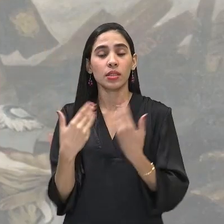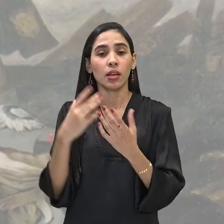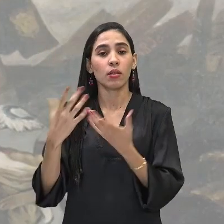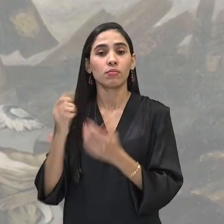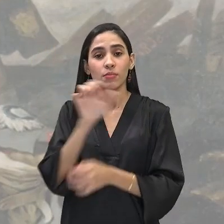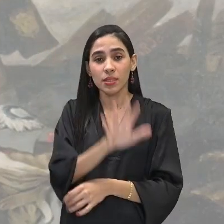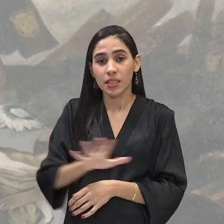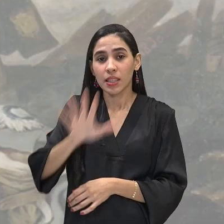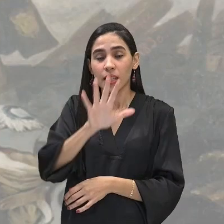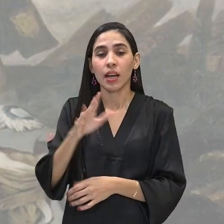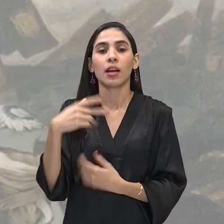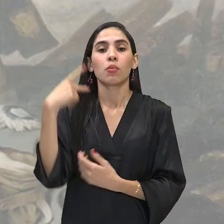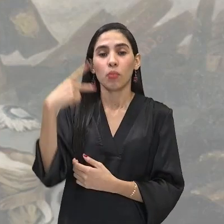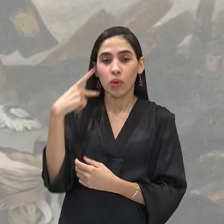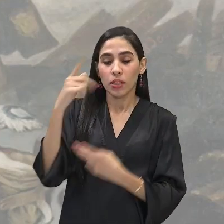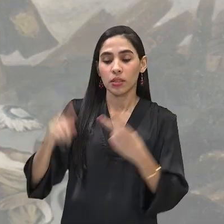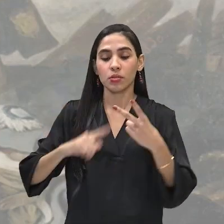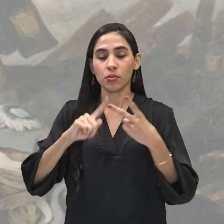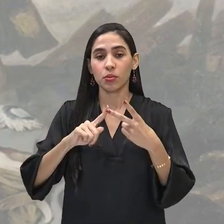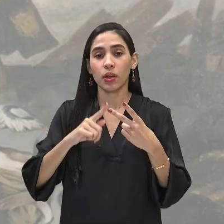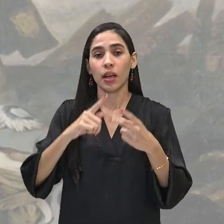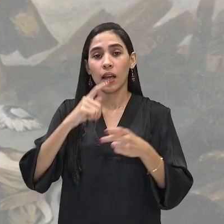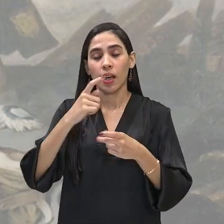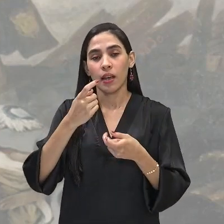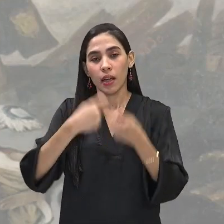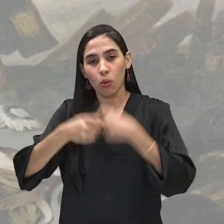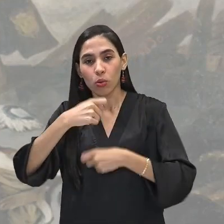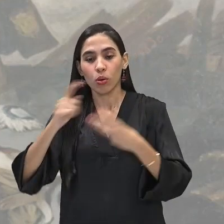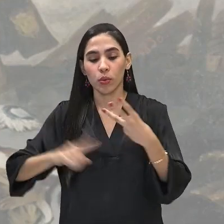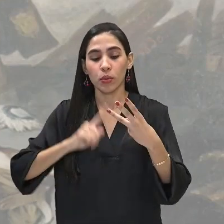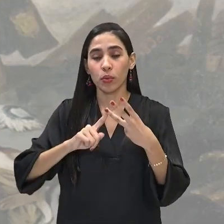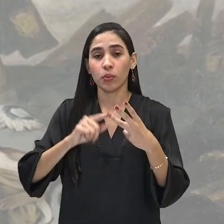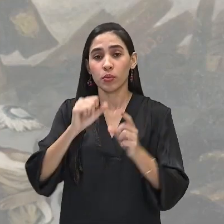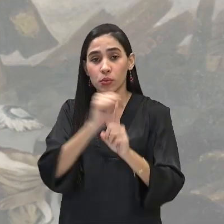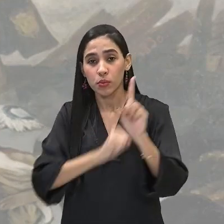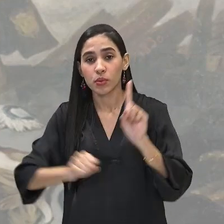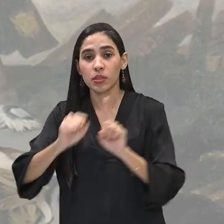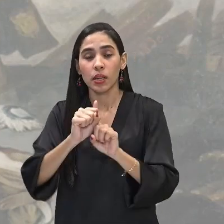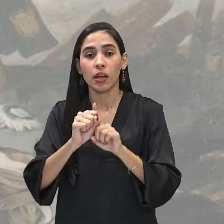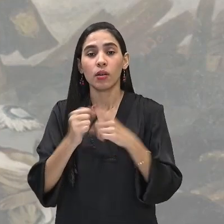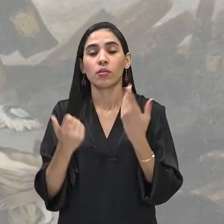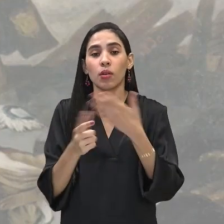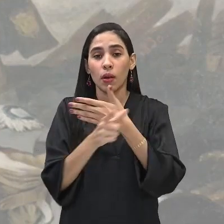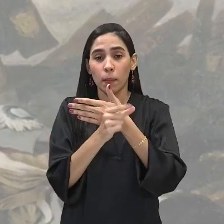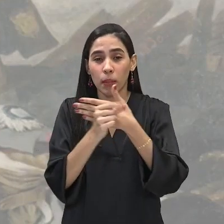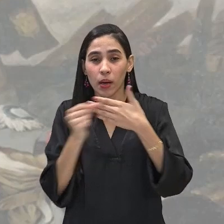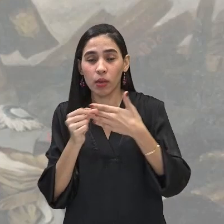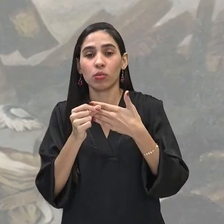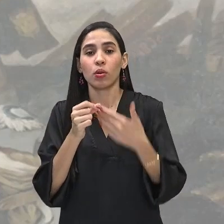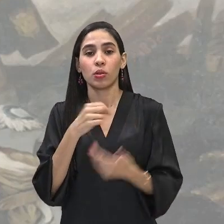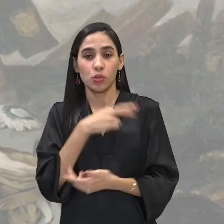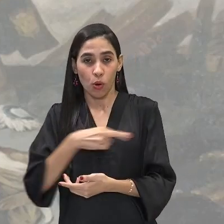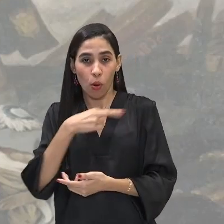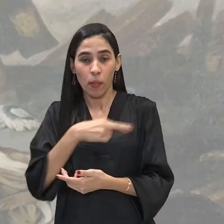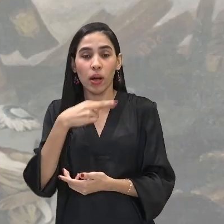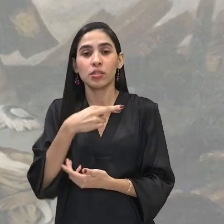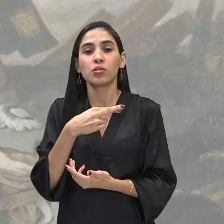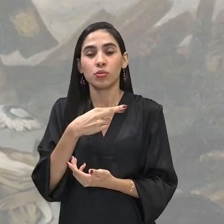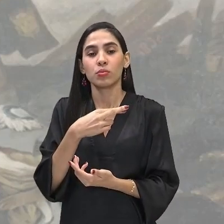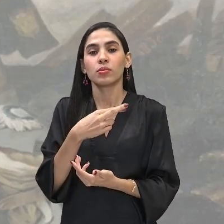contexto político, econômico e social, os escritores românticos vão se